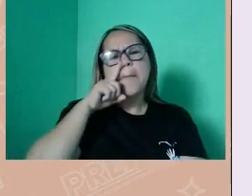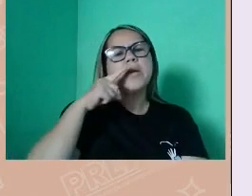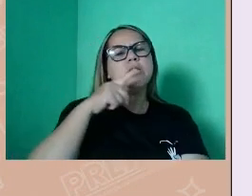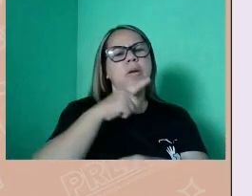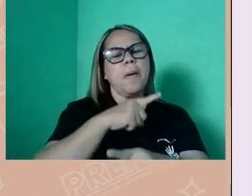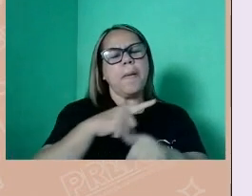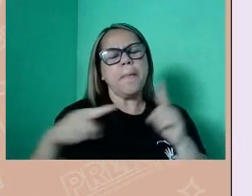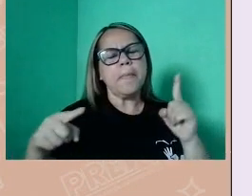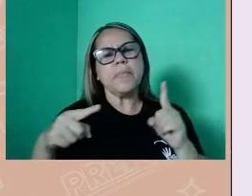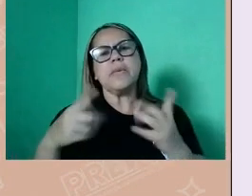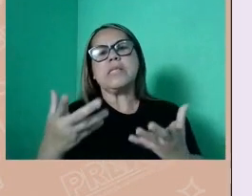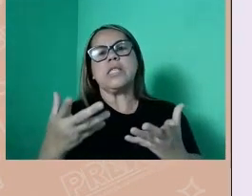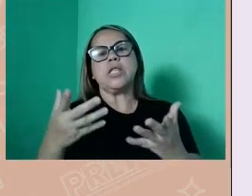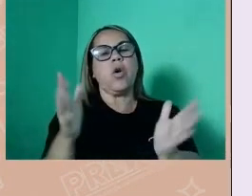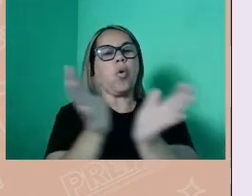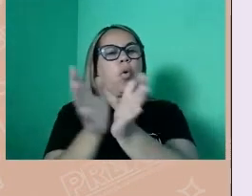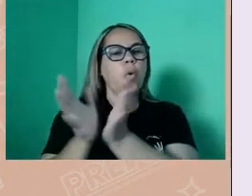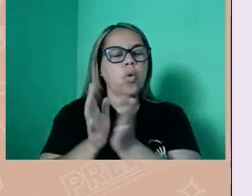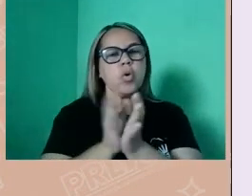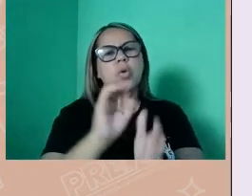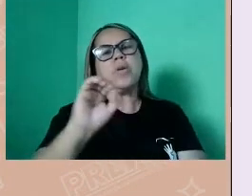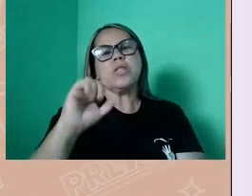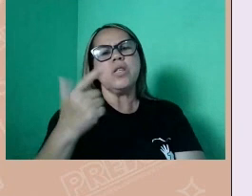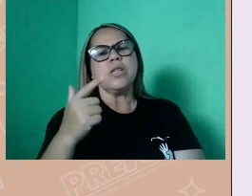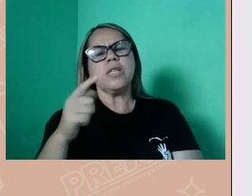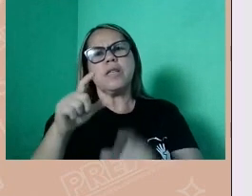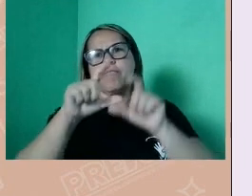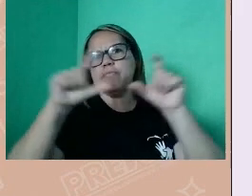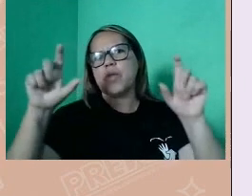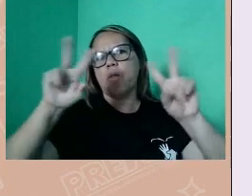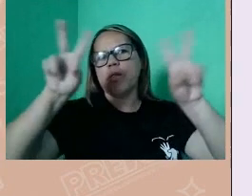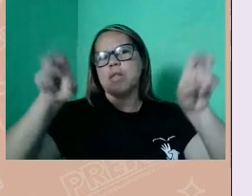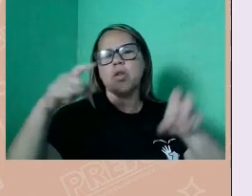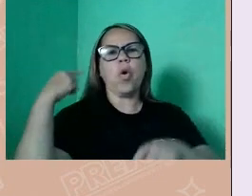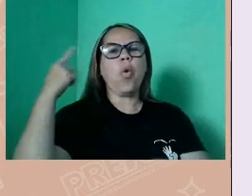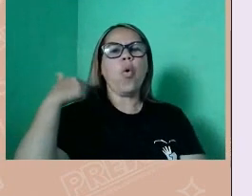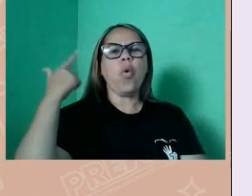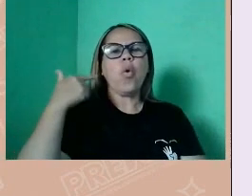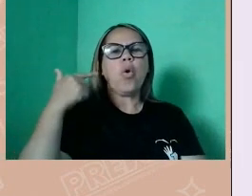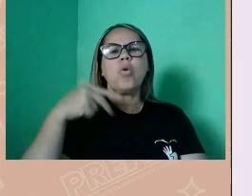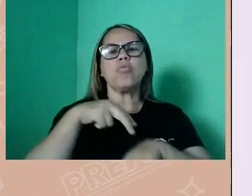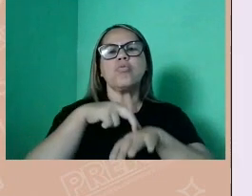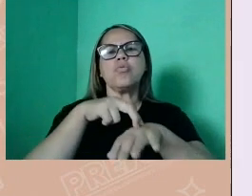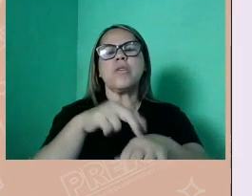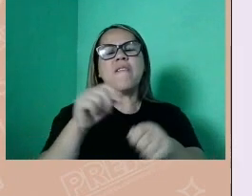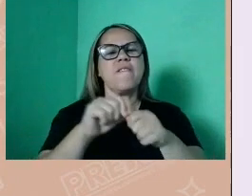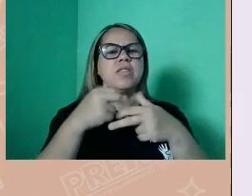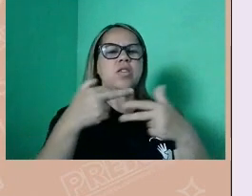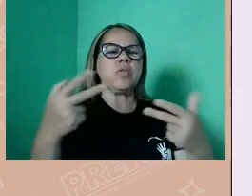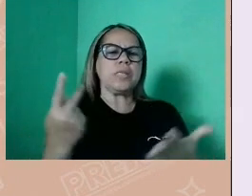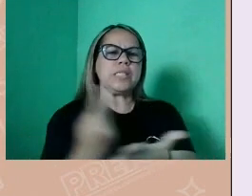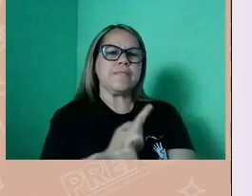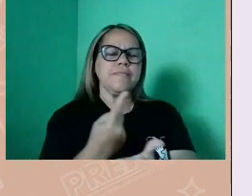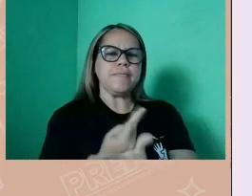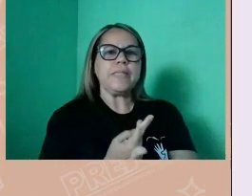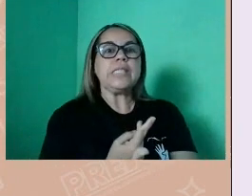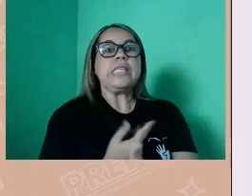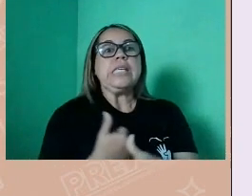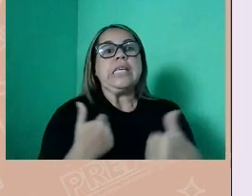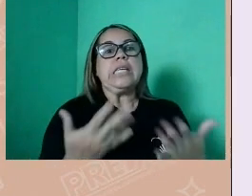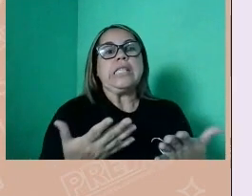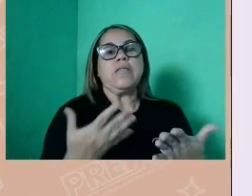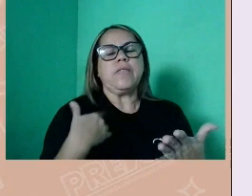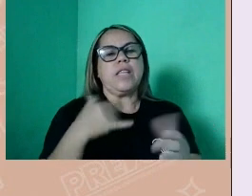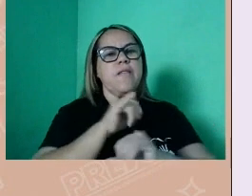grupo da cidade de Olinda intitulado os loucos do surf desenvolve uma prática ilegal a partir das informações do